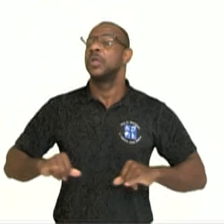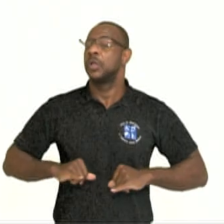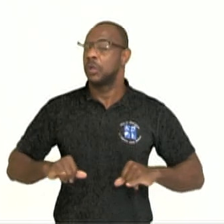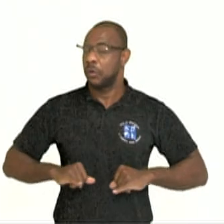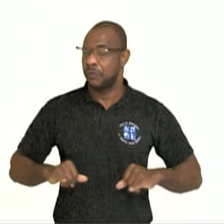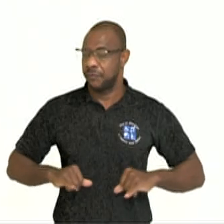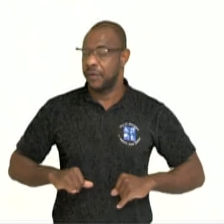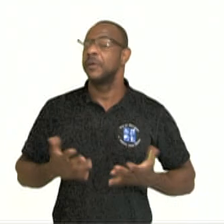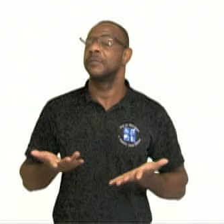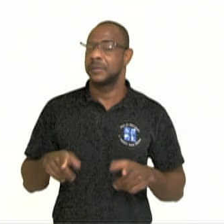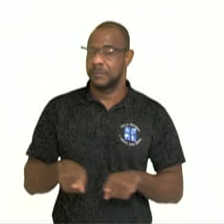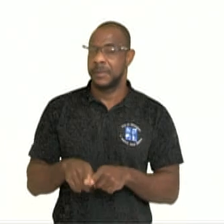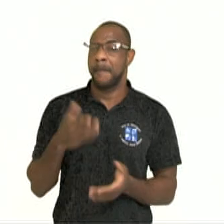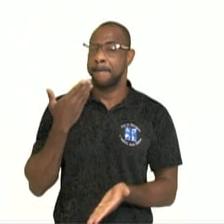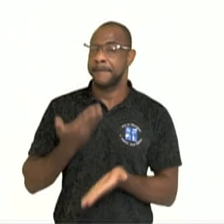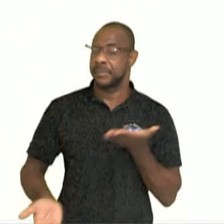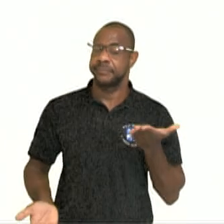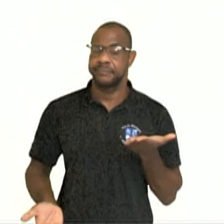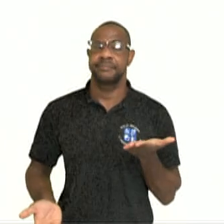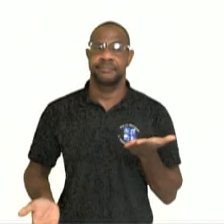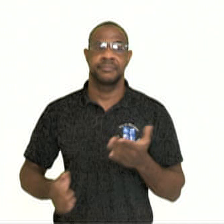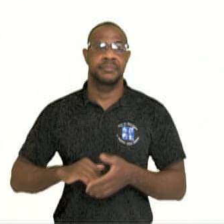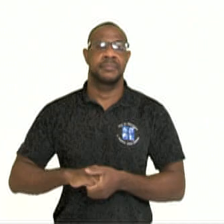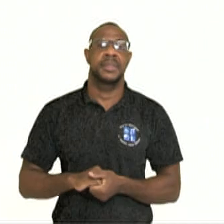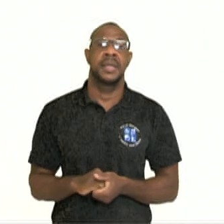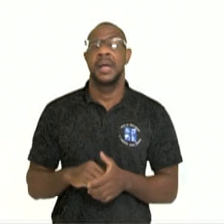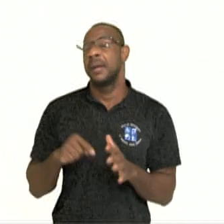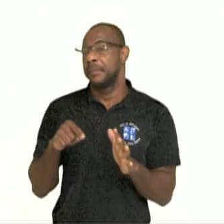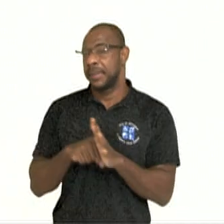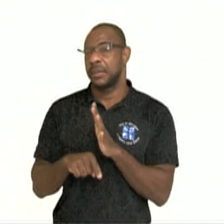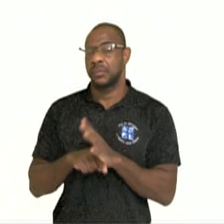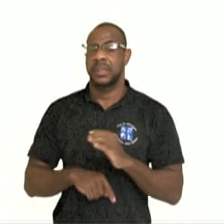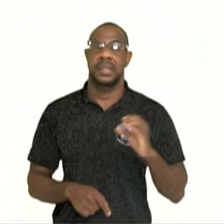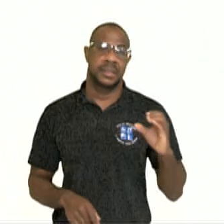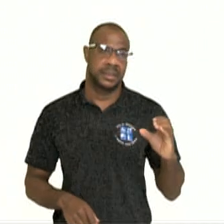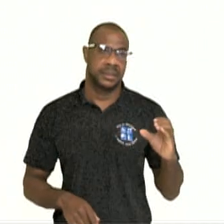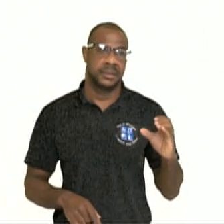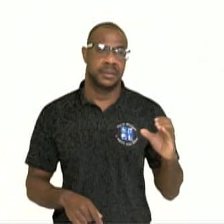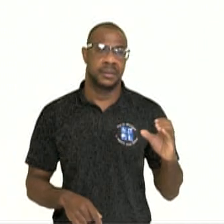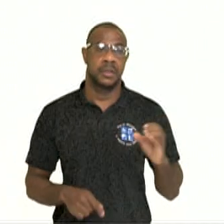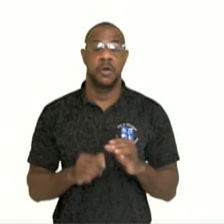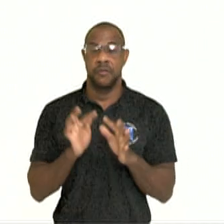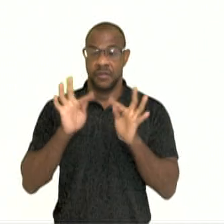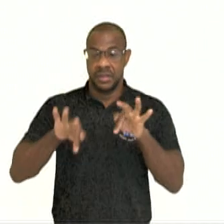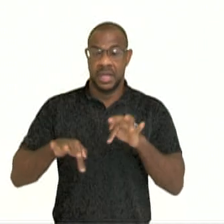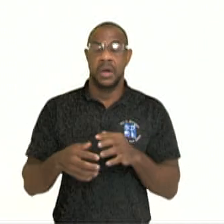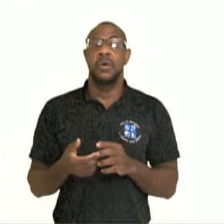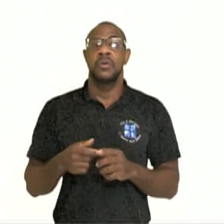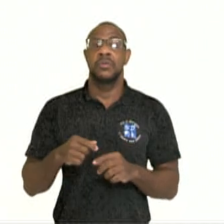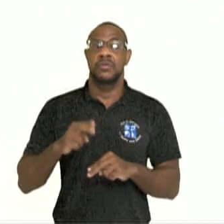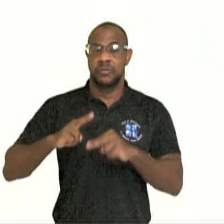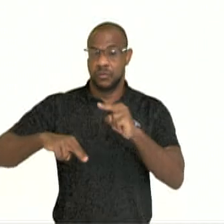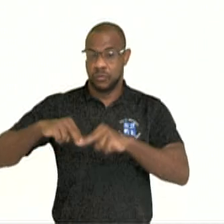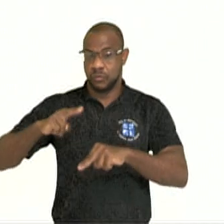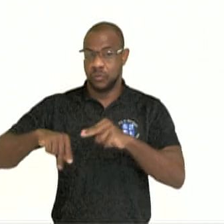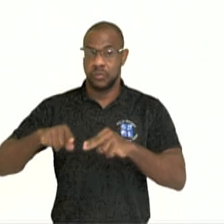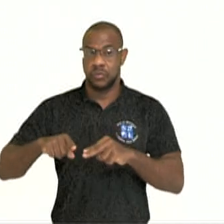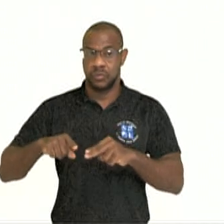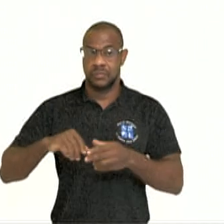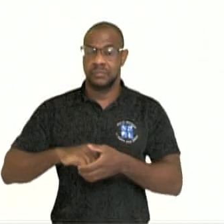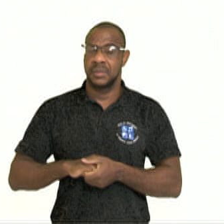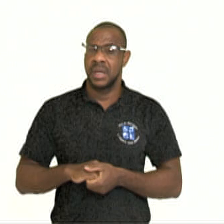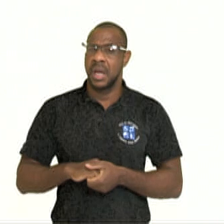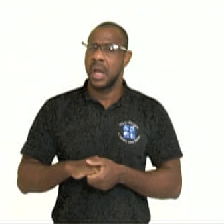maior prejuízo. E a pergunta C. Ao final do semestre, a empresa registrava